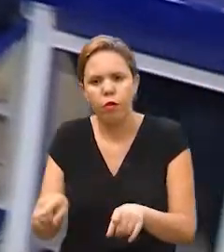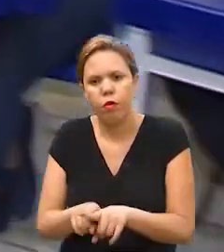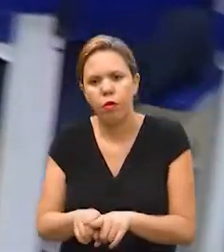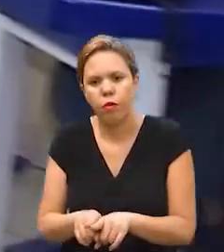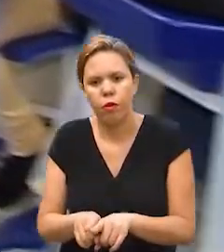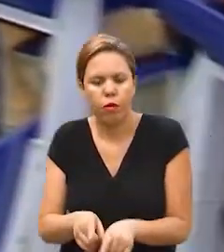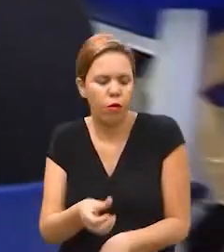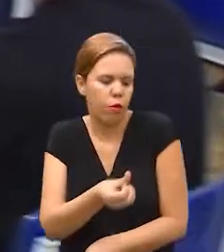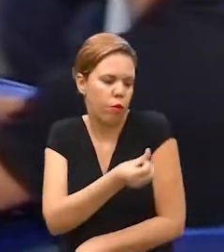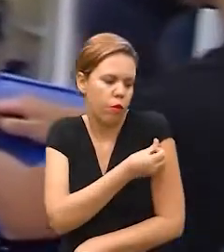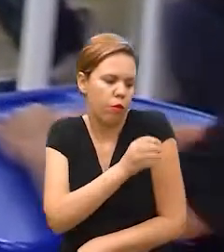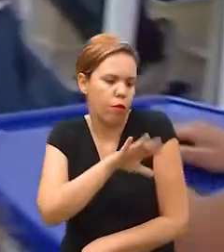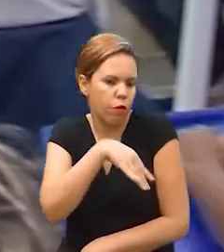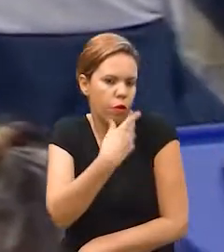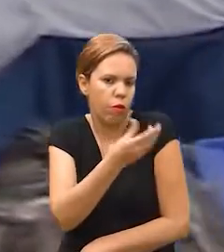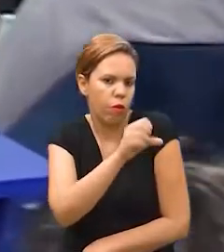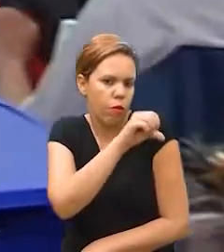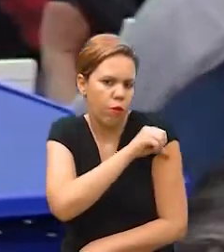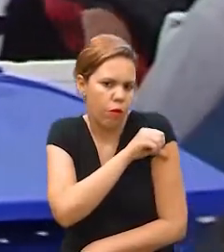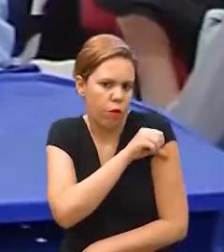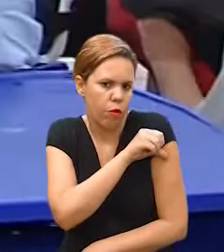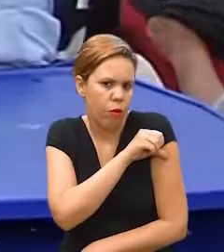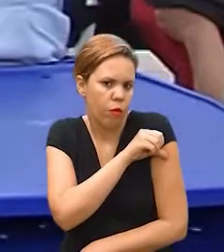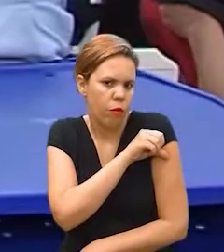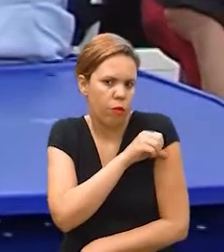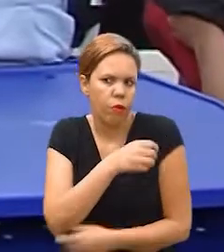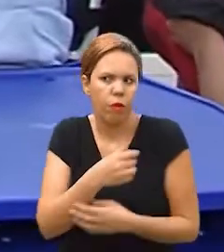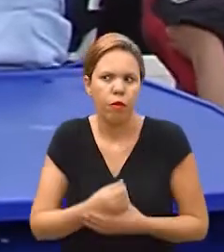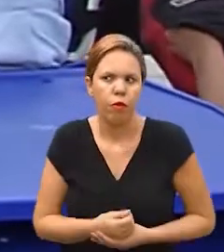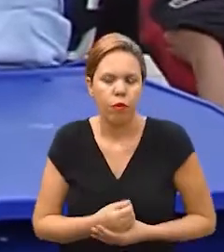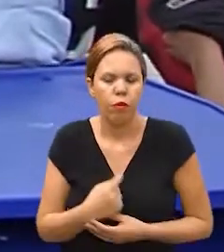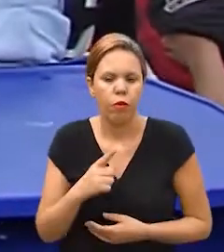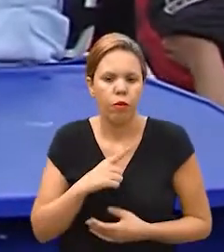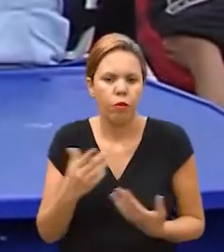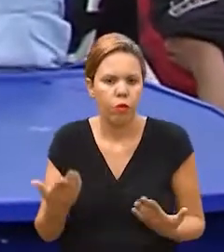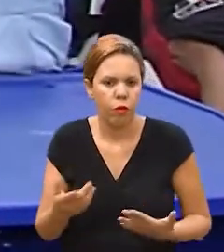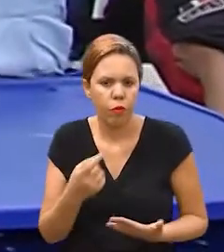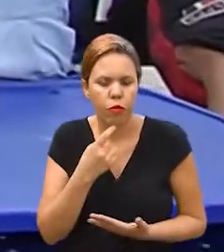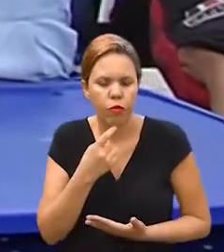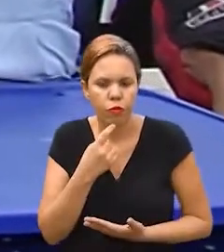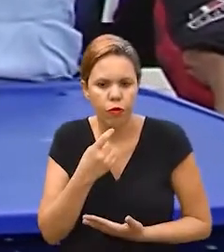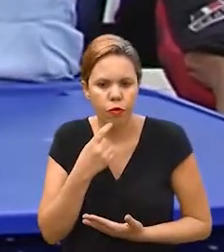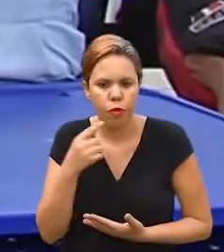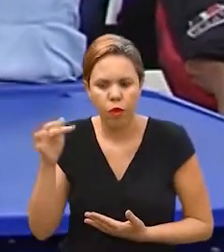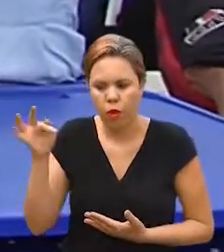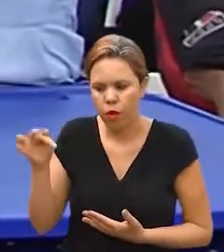do 6º ao 9º ano. Nós temos hoje em Campinas, a